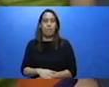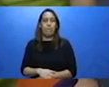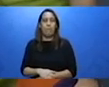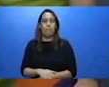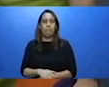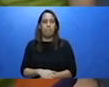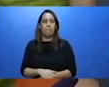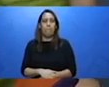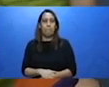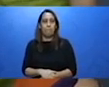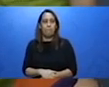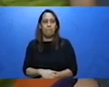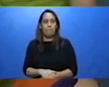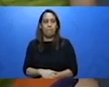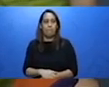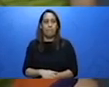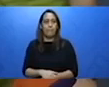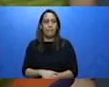G-E-N-S.